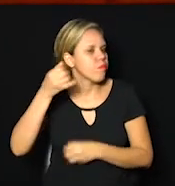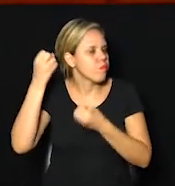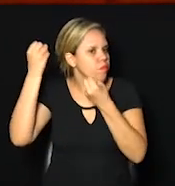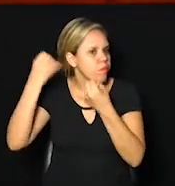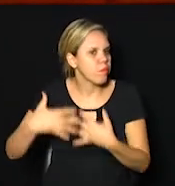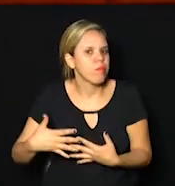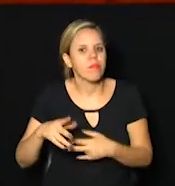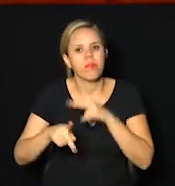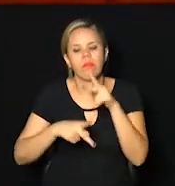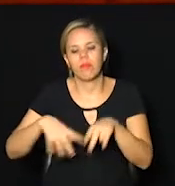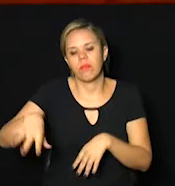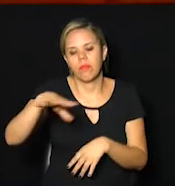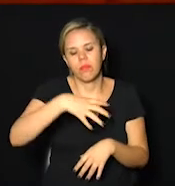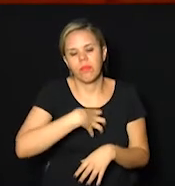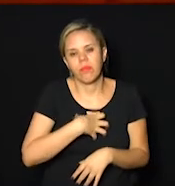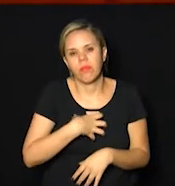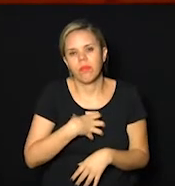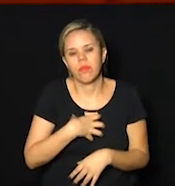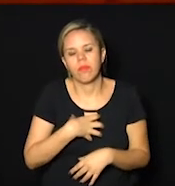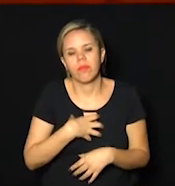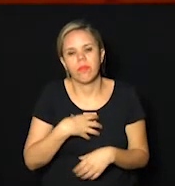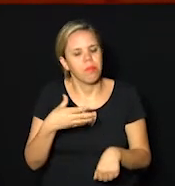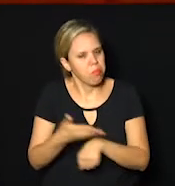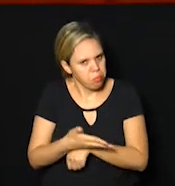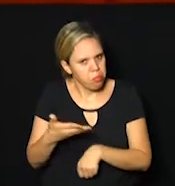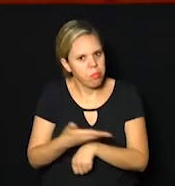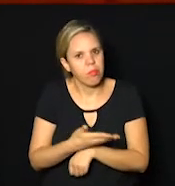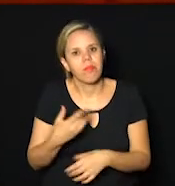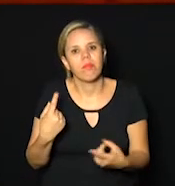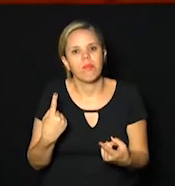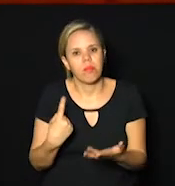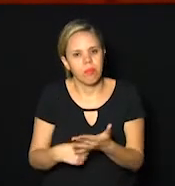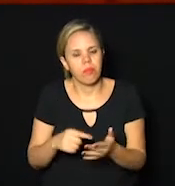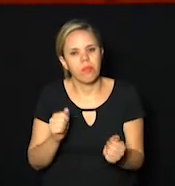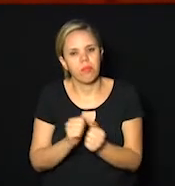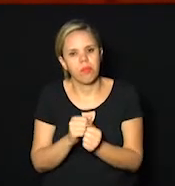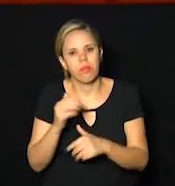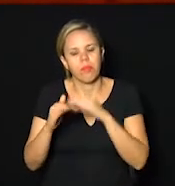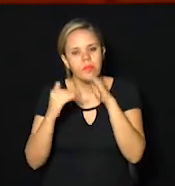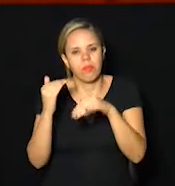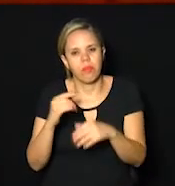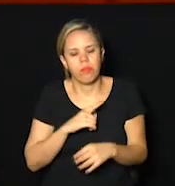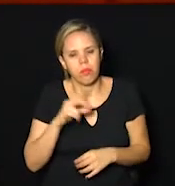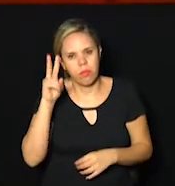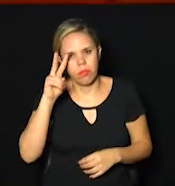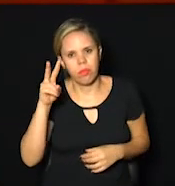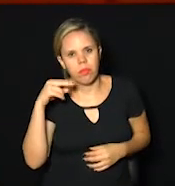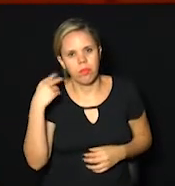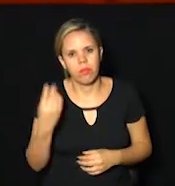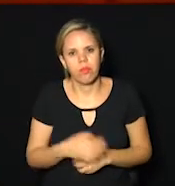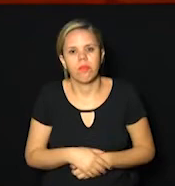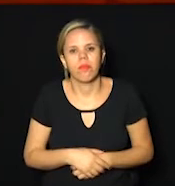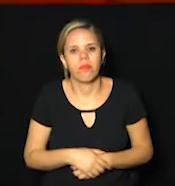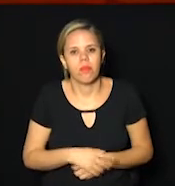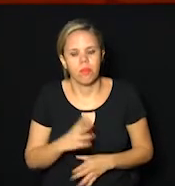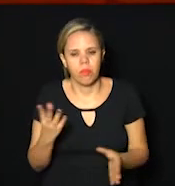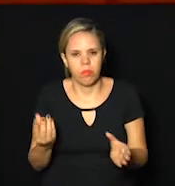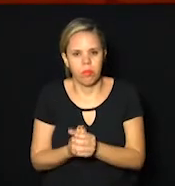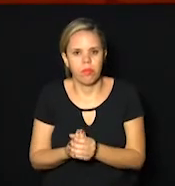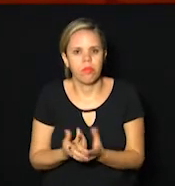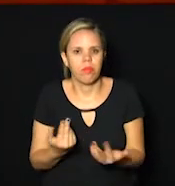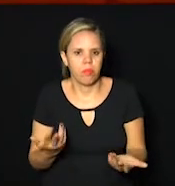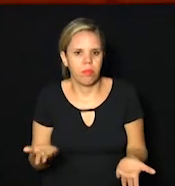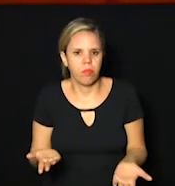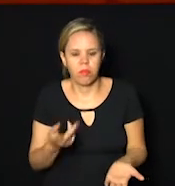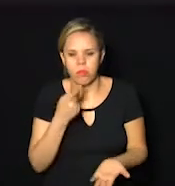se sentem muito participantes quando há uma construção de história que a inclua, como eu disse. Né?